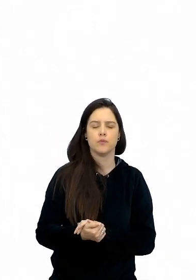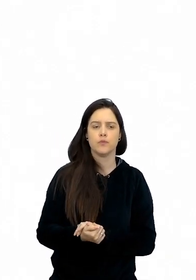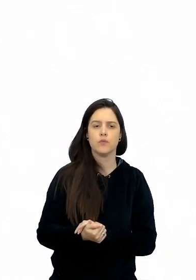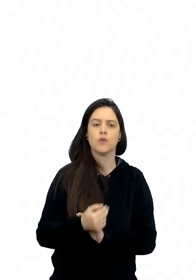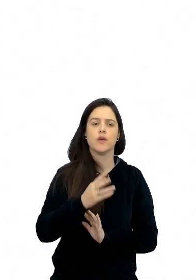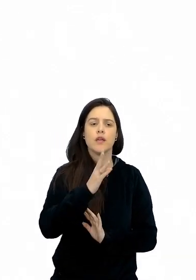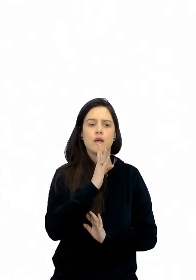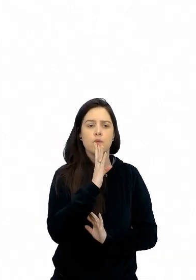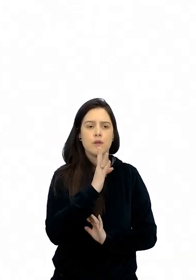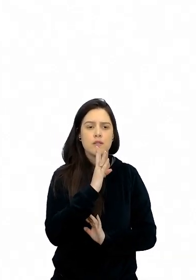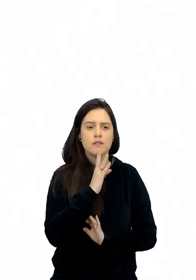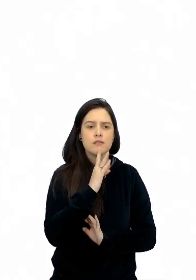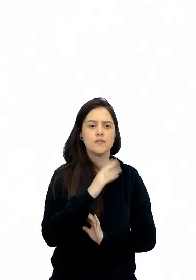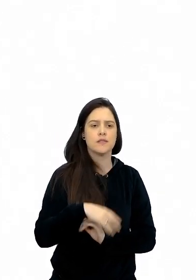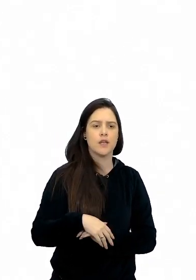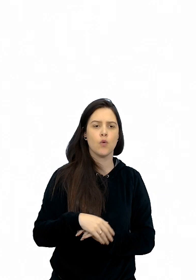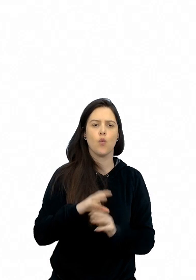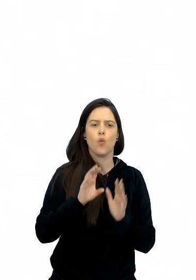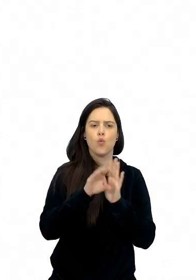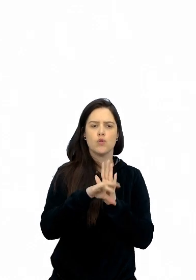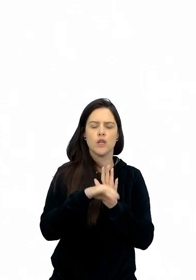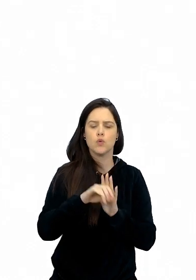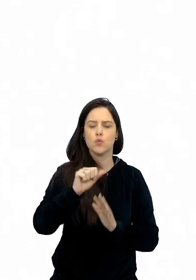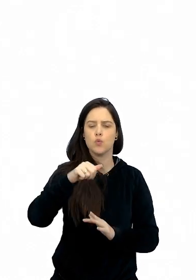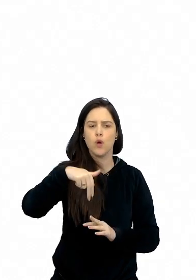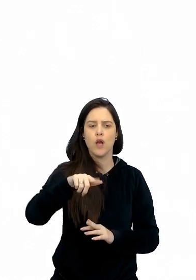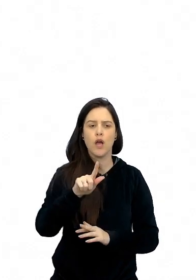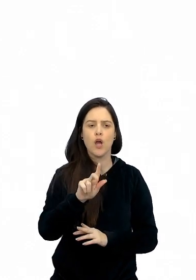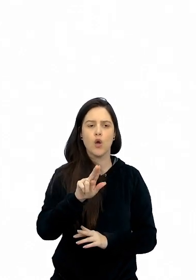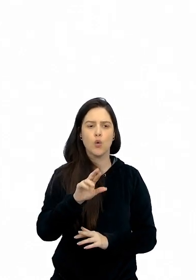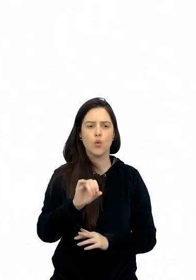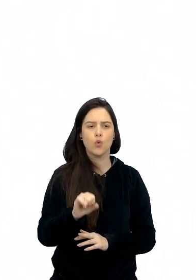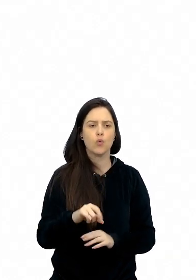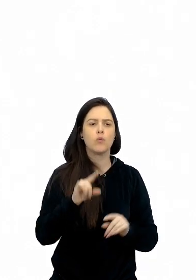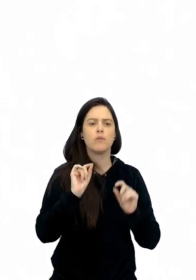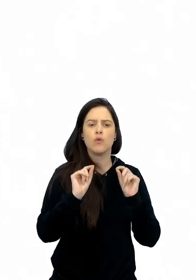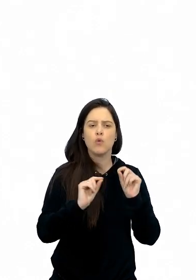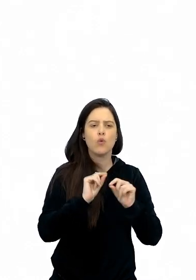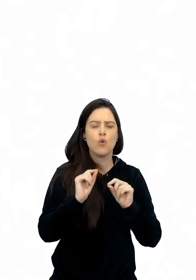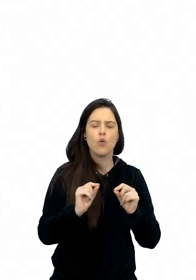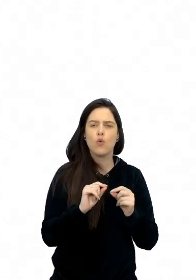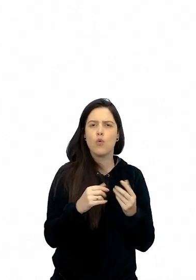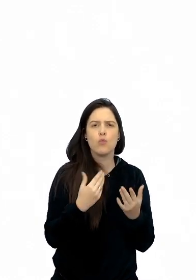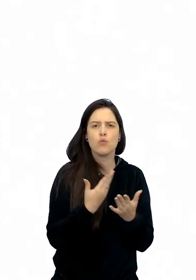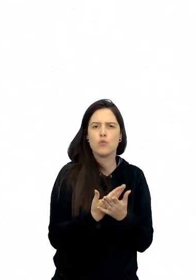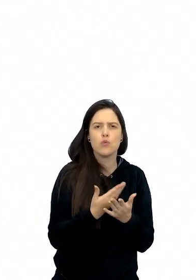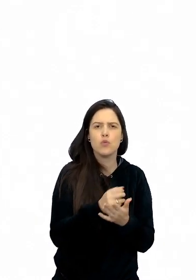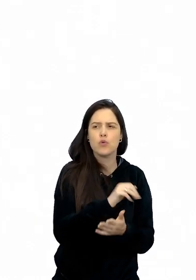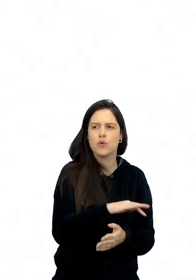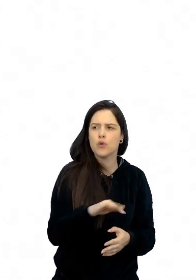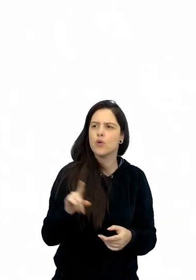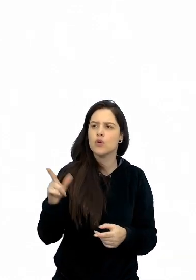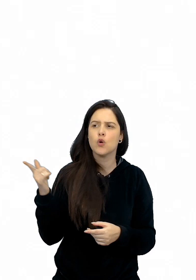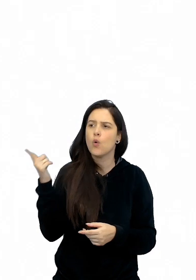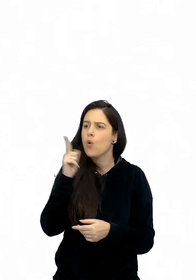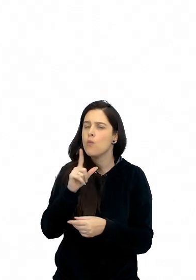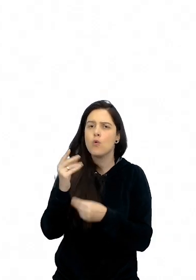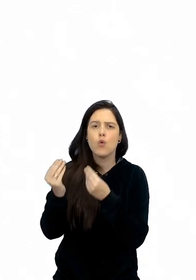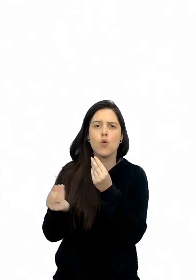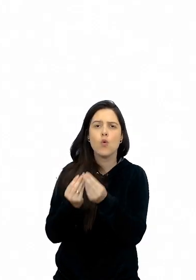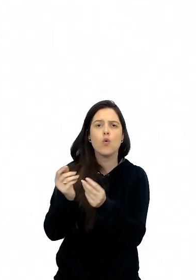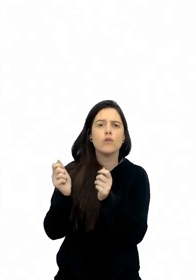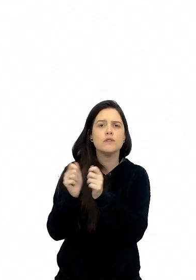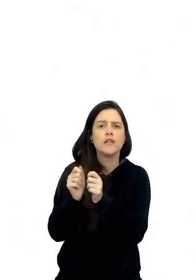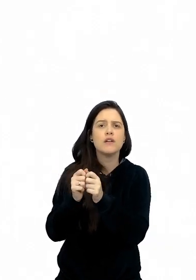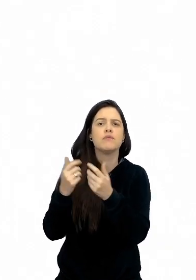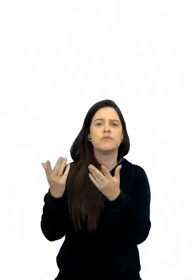conceito de ângulo. O que é o ângulo, né, para os estudantes, né, como que ele consegue